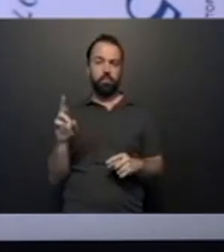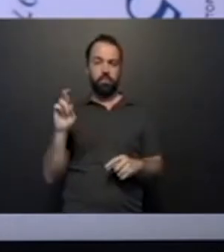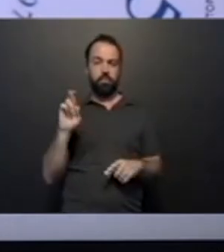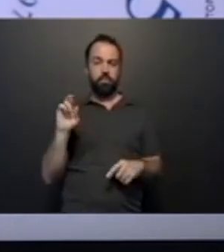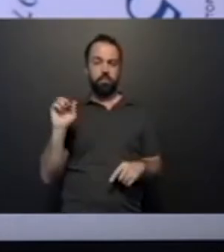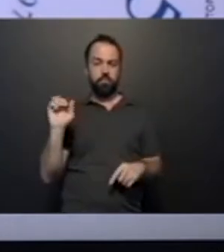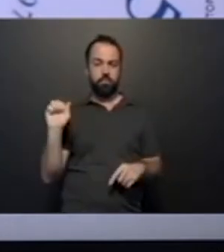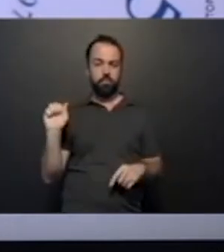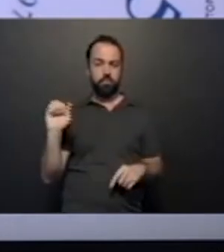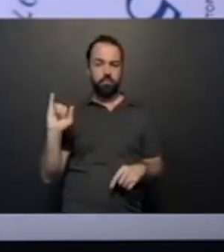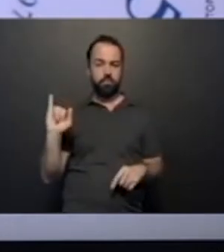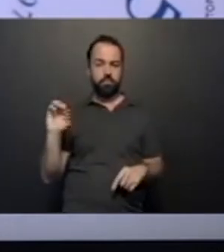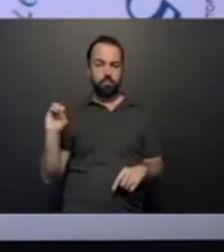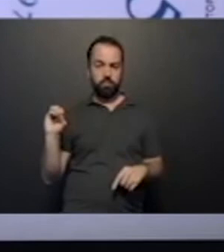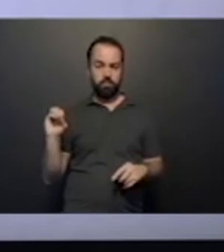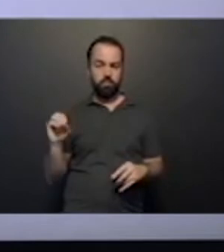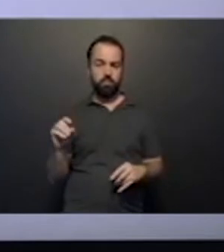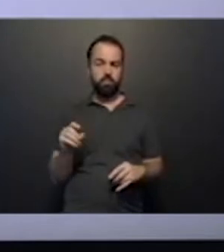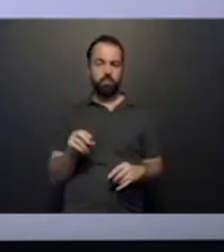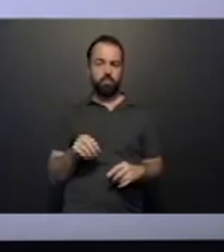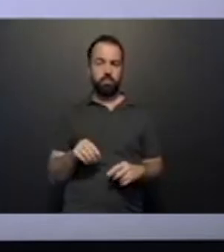metade desse valor